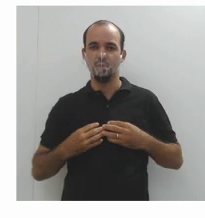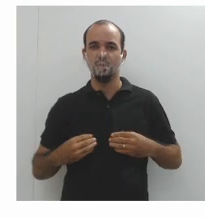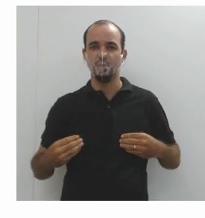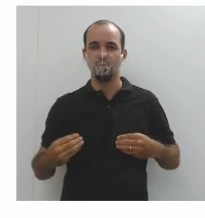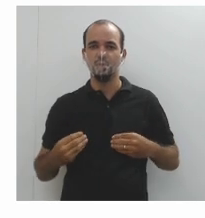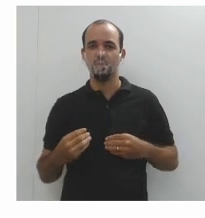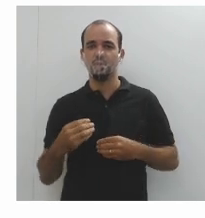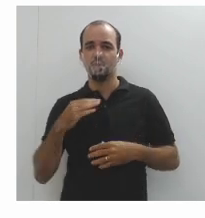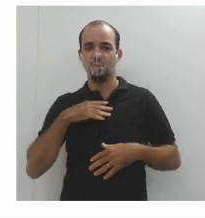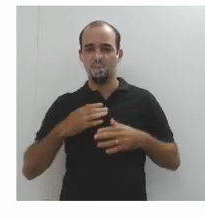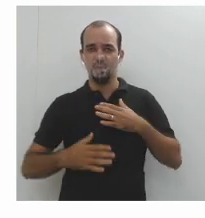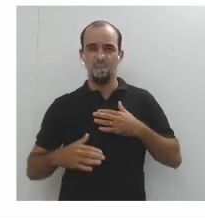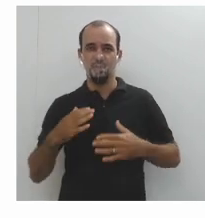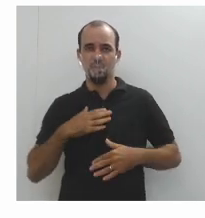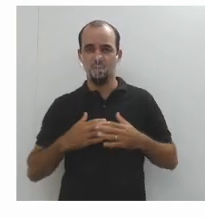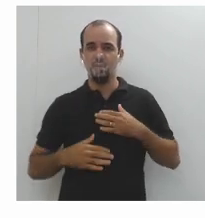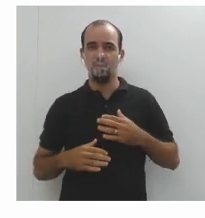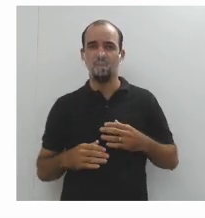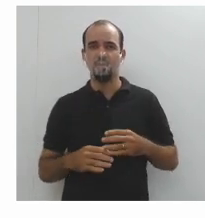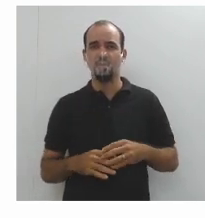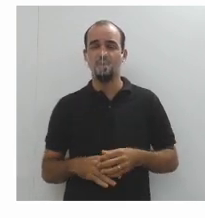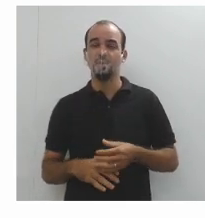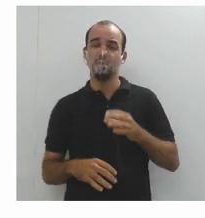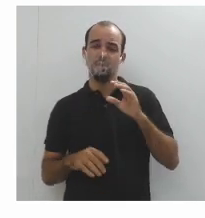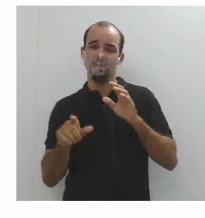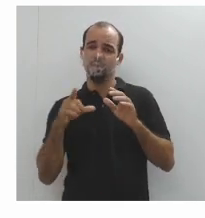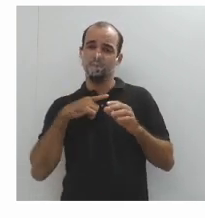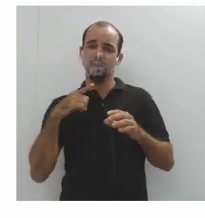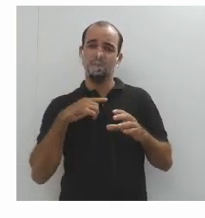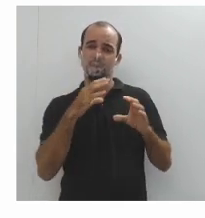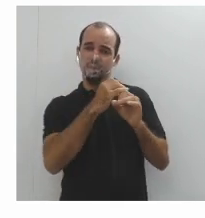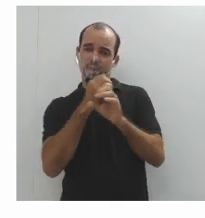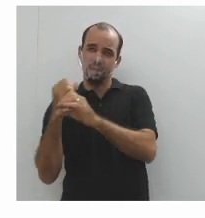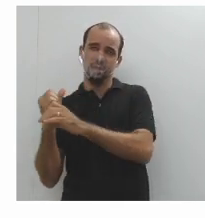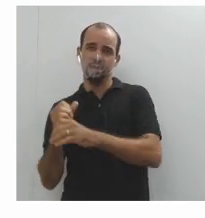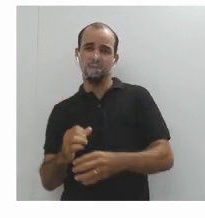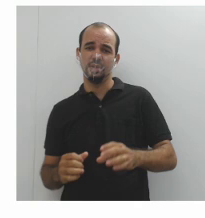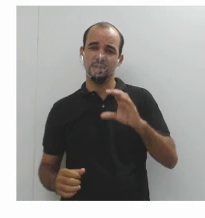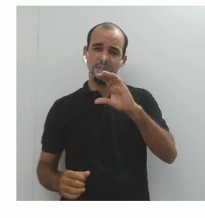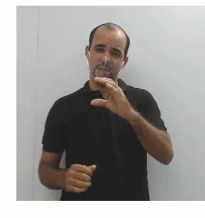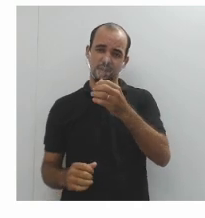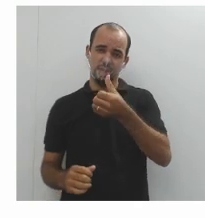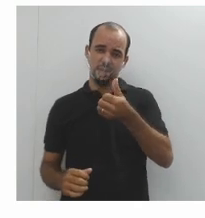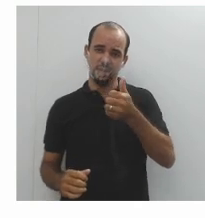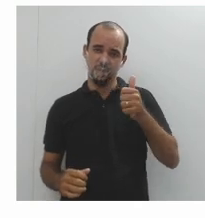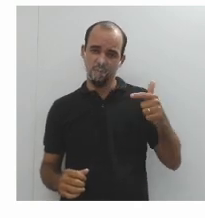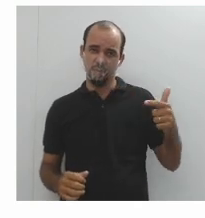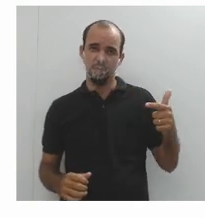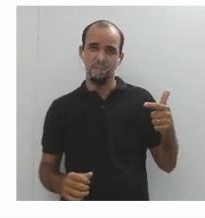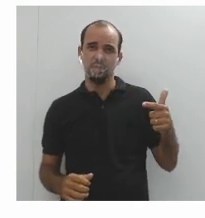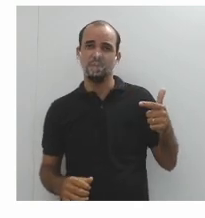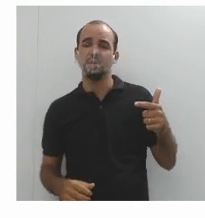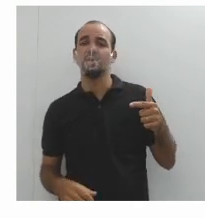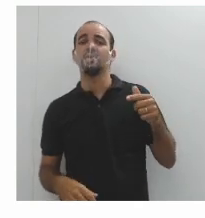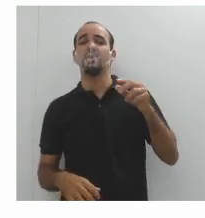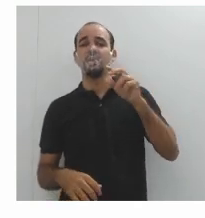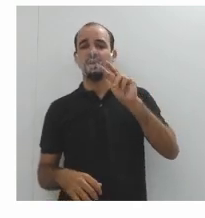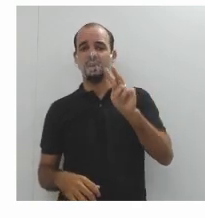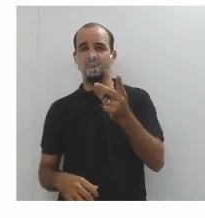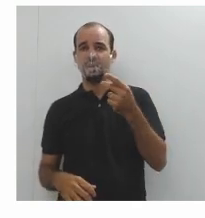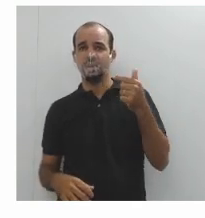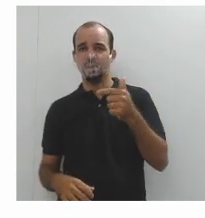a enzima invertase, tá bom? Isso ocorre no seu corpo agora. Aí eu